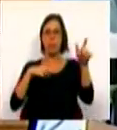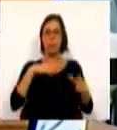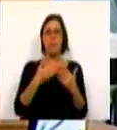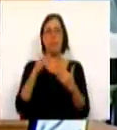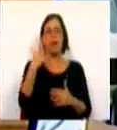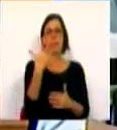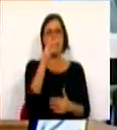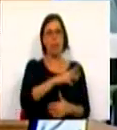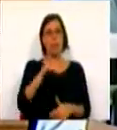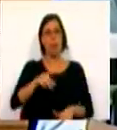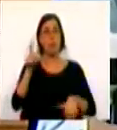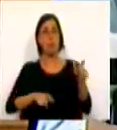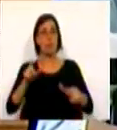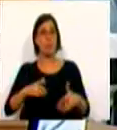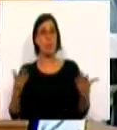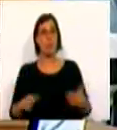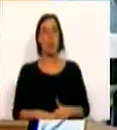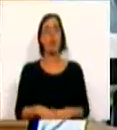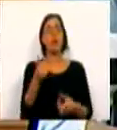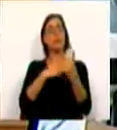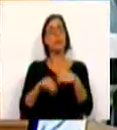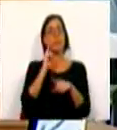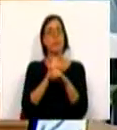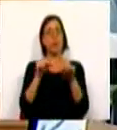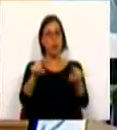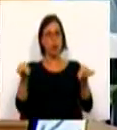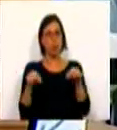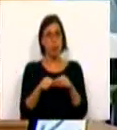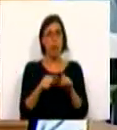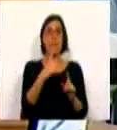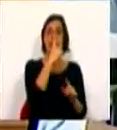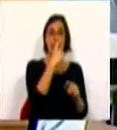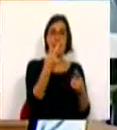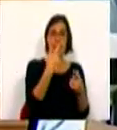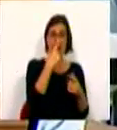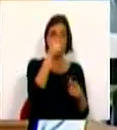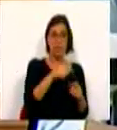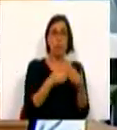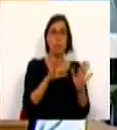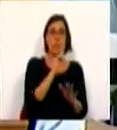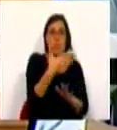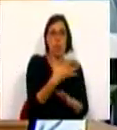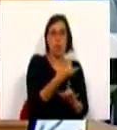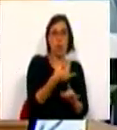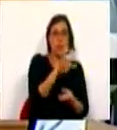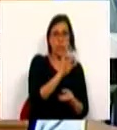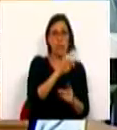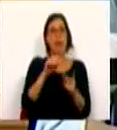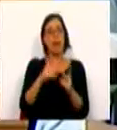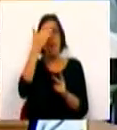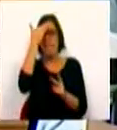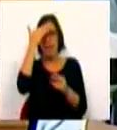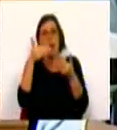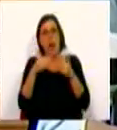de 5 milhões de pessoas. Relativamente aos espaços de cidadão, abrimos 61 em 2016,